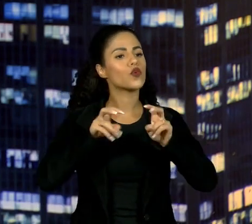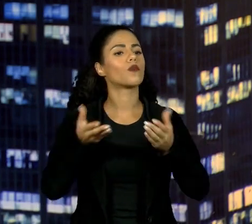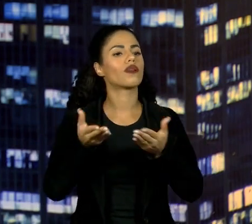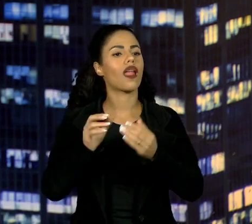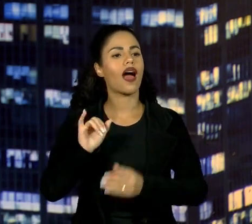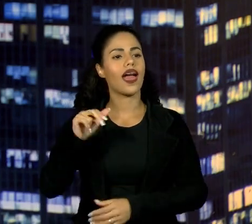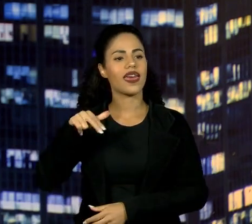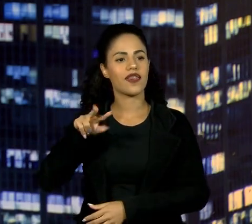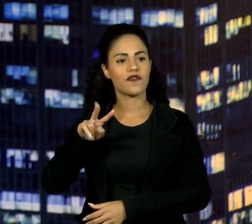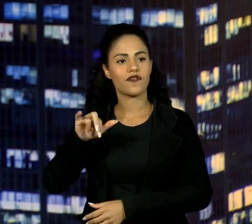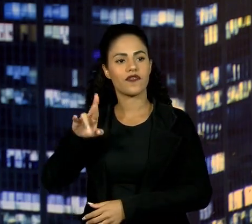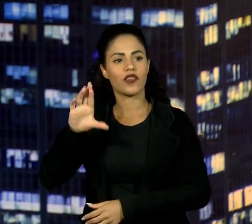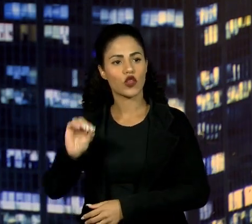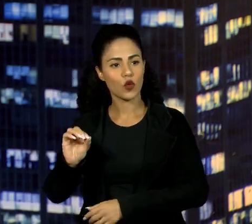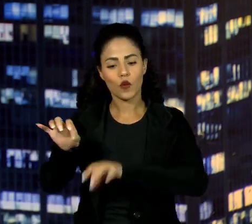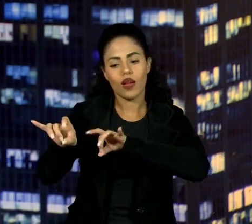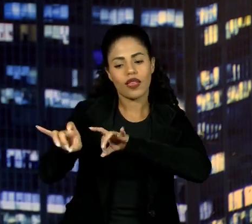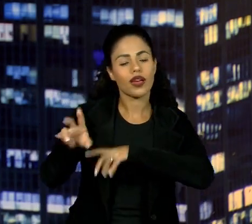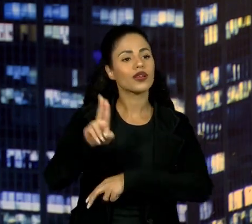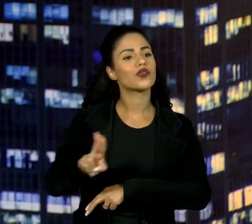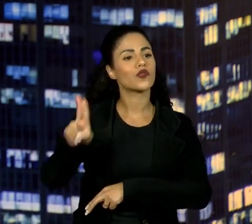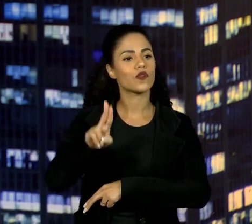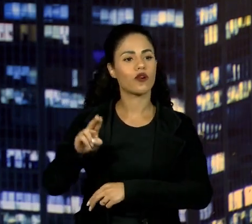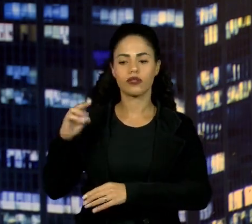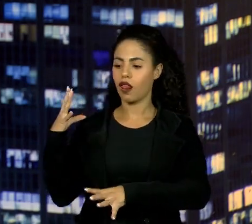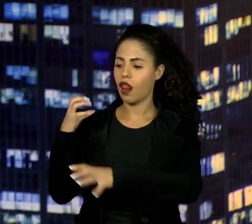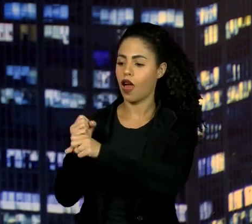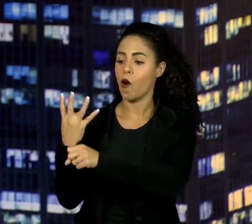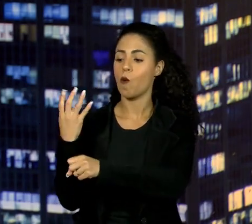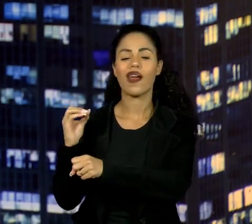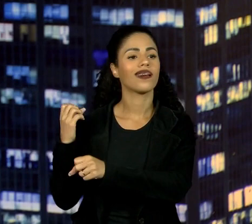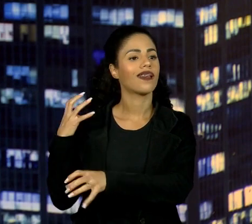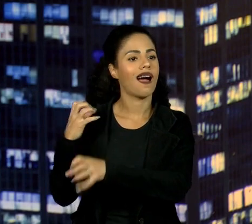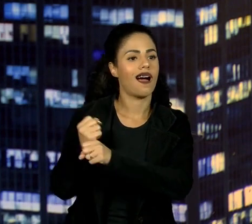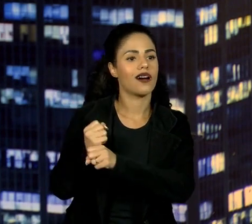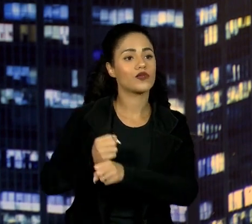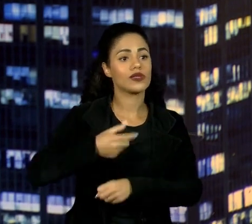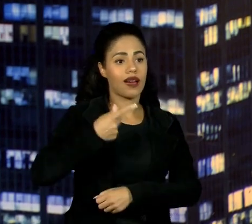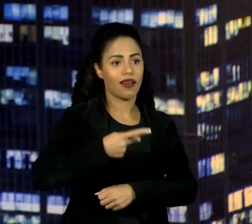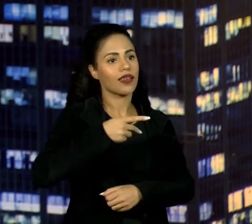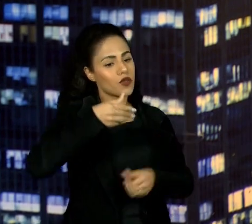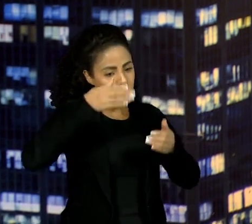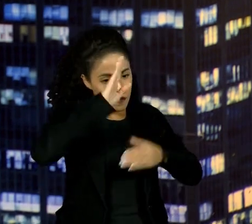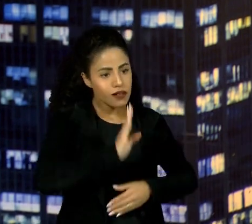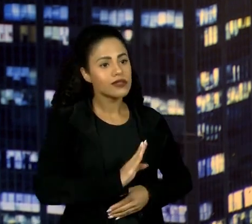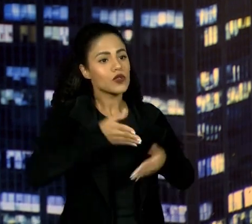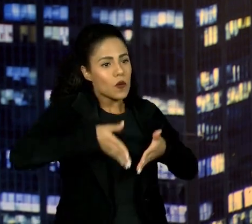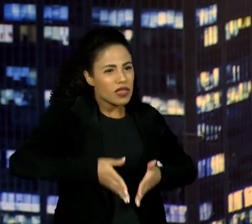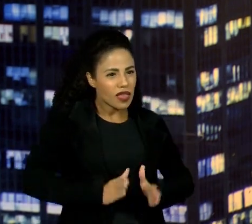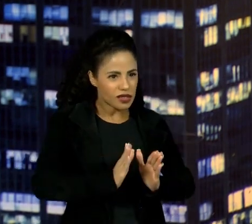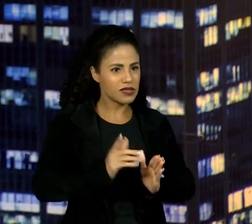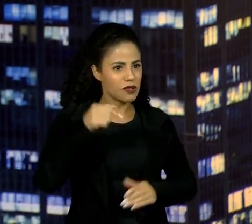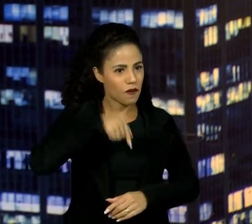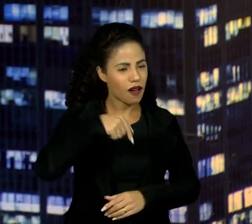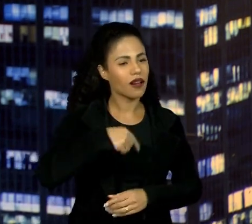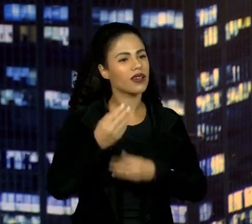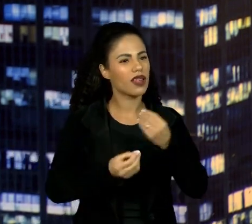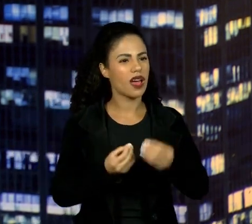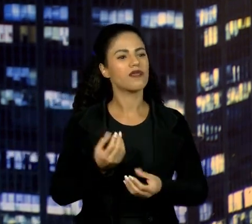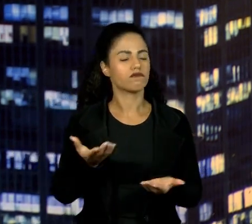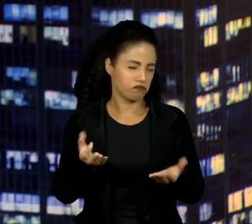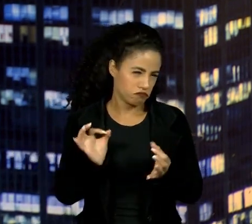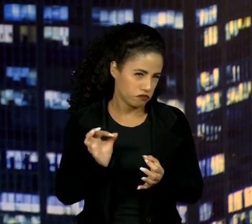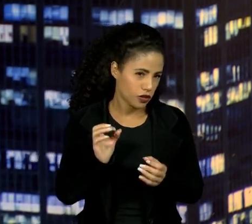na abertura do programa dessa efeméride, né? Faz 40 anos que o primeiro bebê de proveta nasceu no Brasil, né? No exterior foi um pouco antes, 78. Acho que 78,